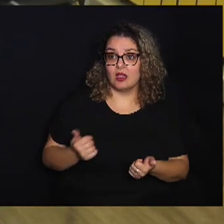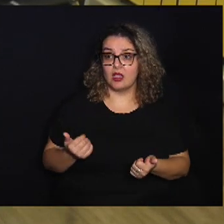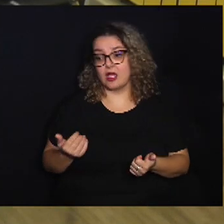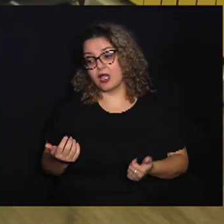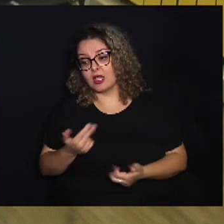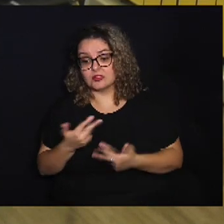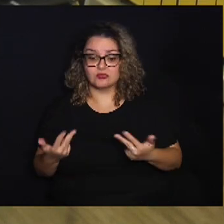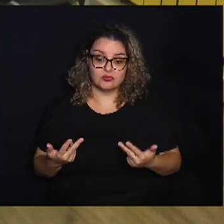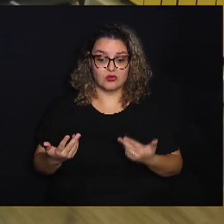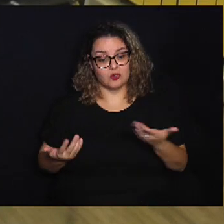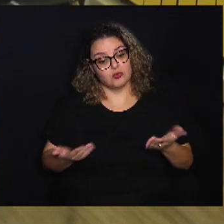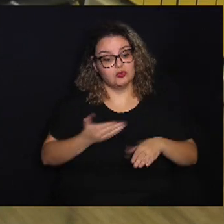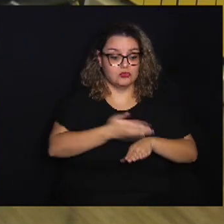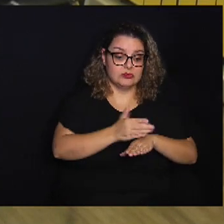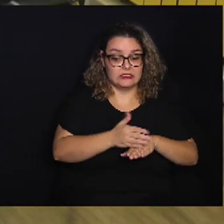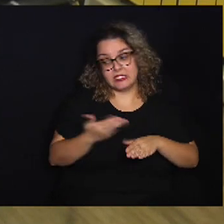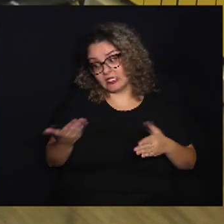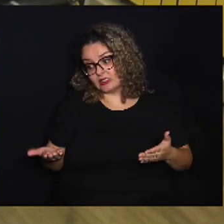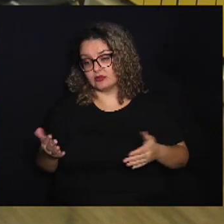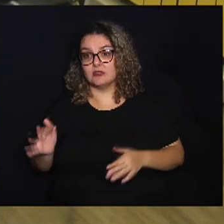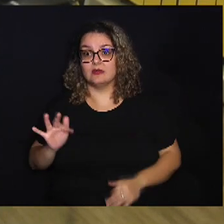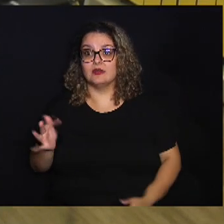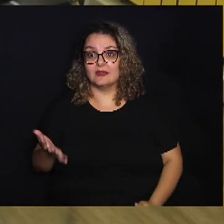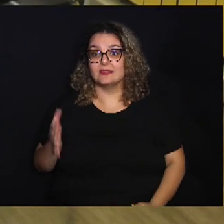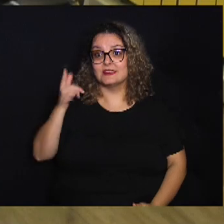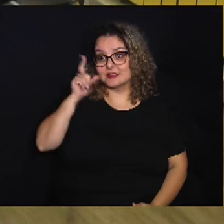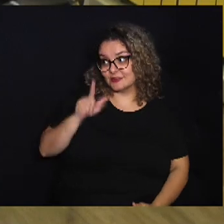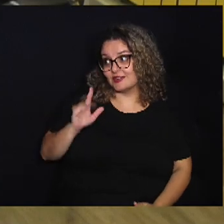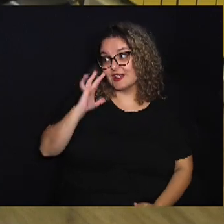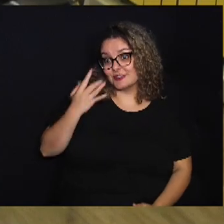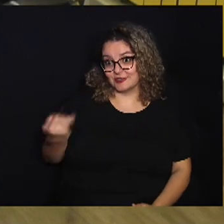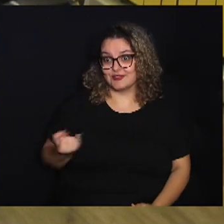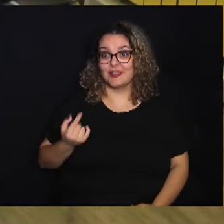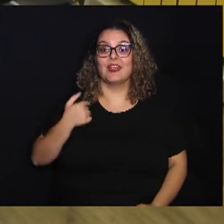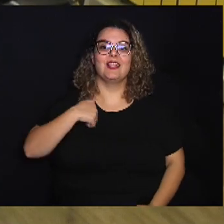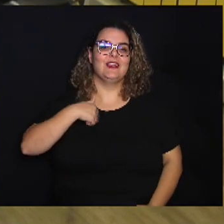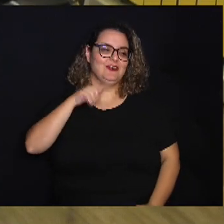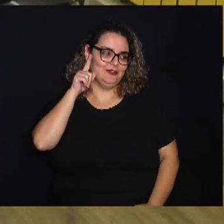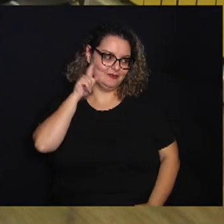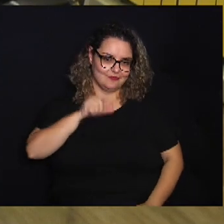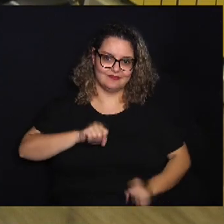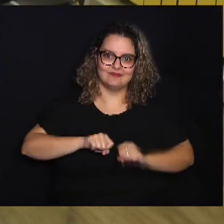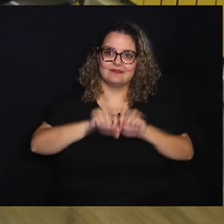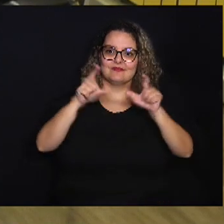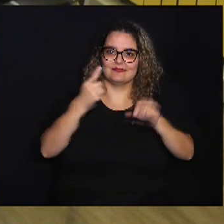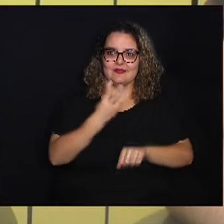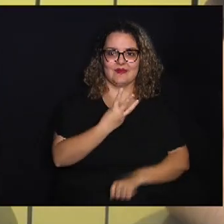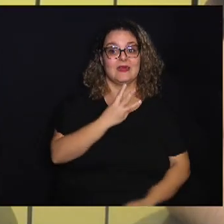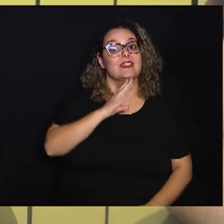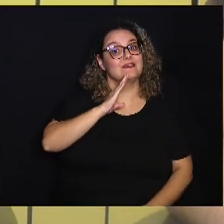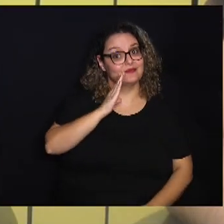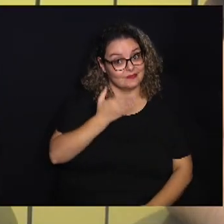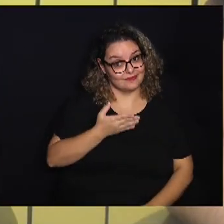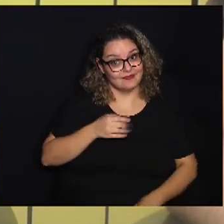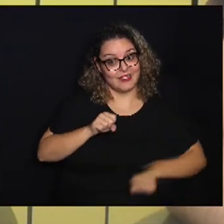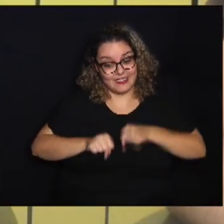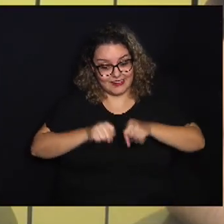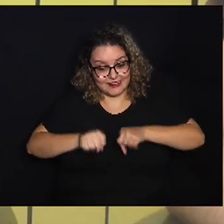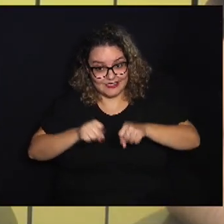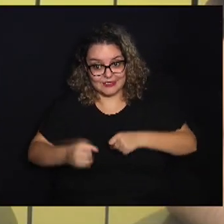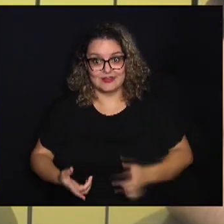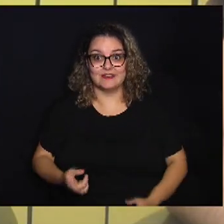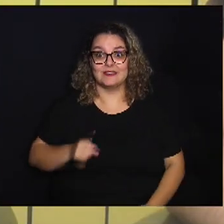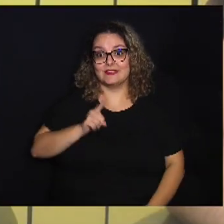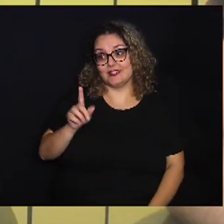duas coisas. Você conseguiu? Você achou importante? Eu consegui, mas eu acordava às 3h30 da manhã para pedalar. Aí ia para